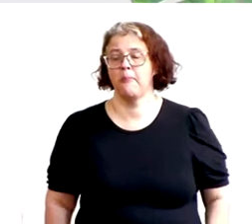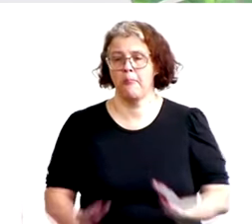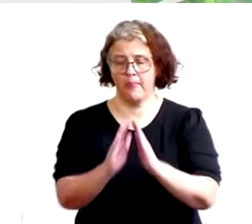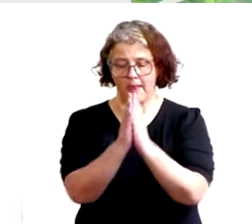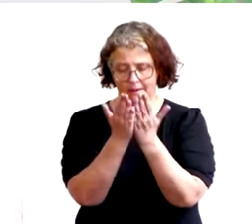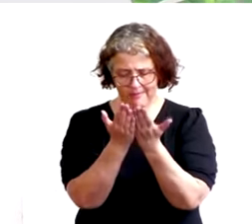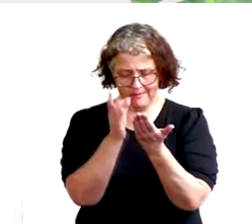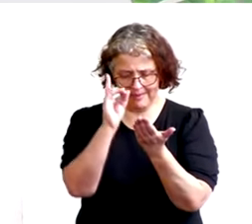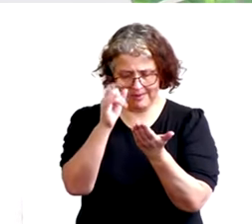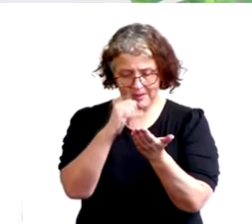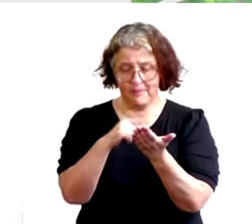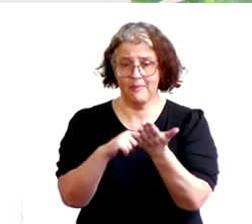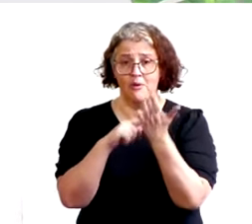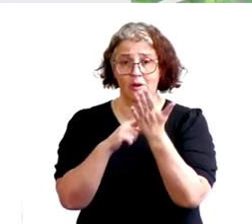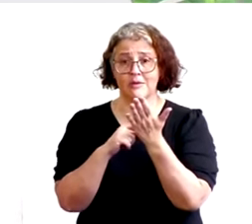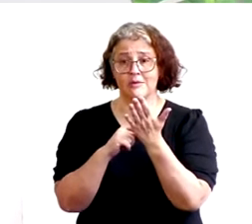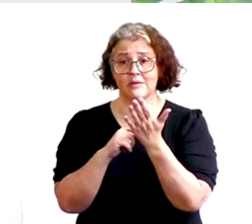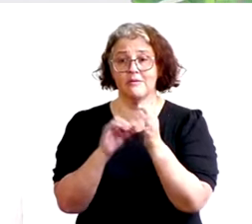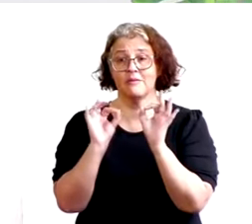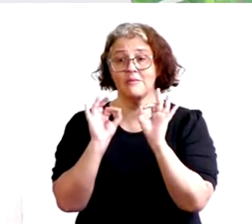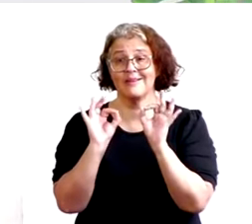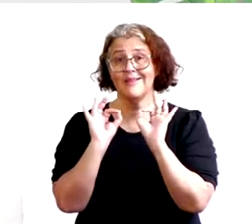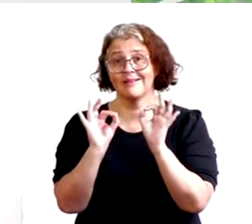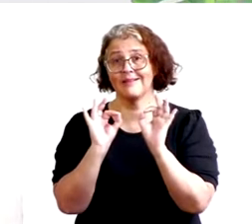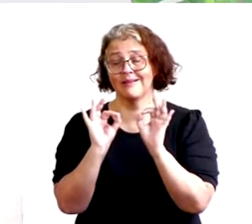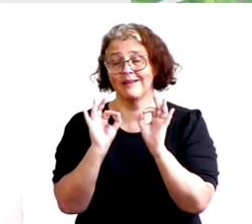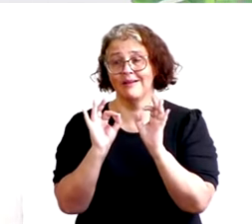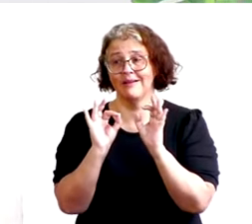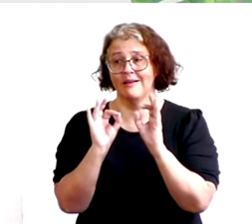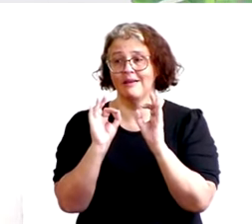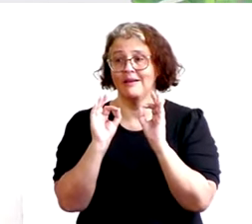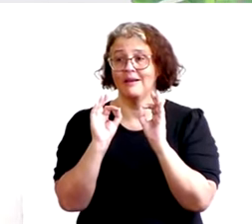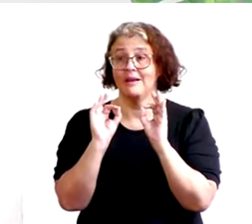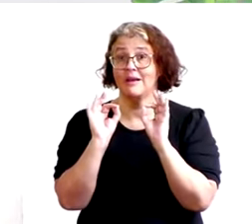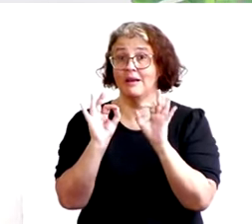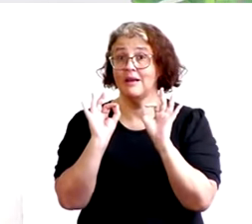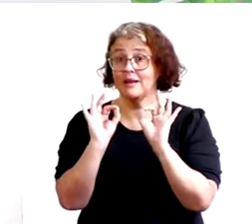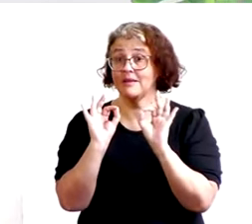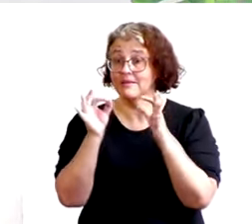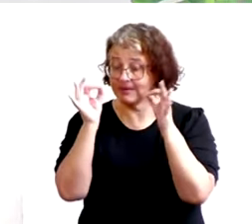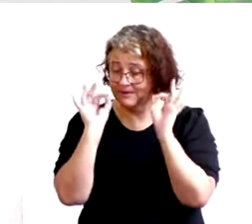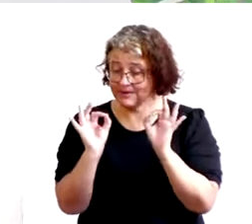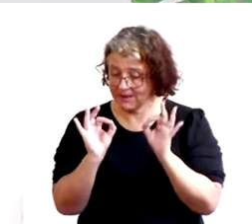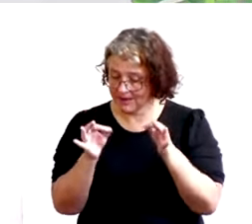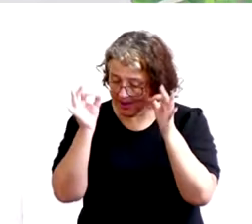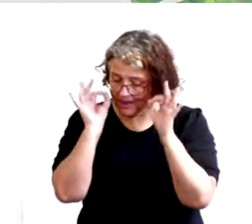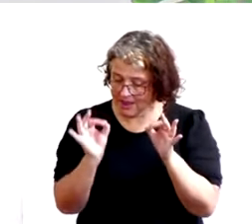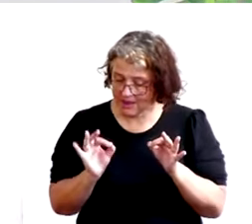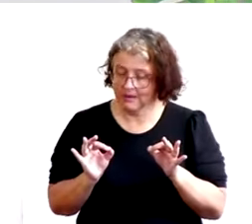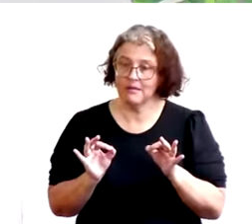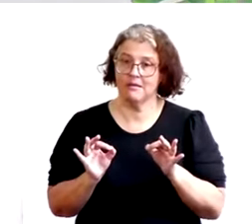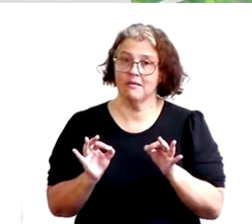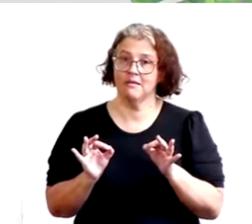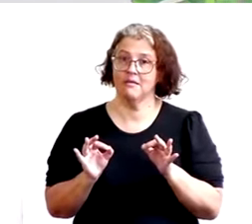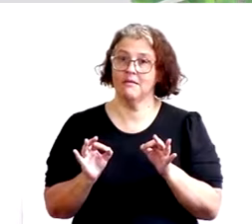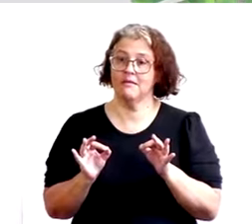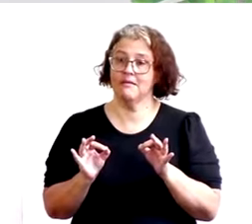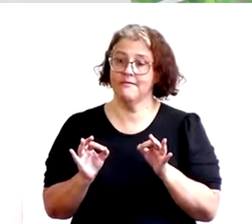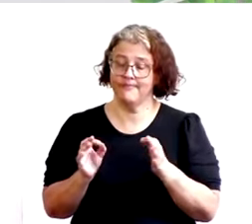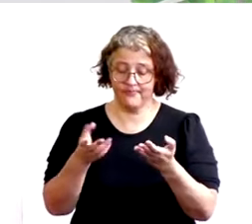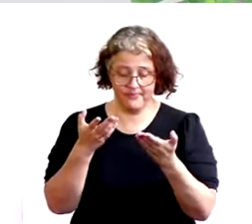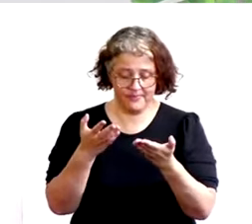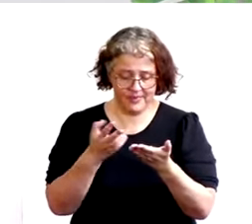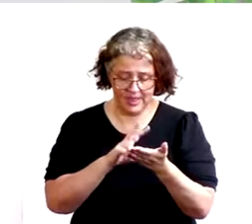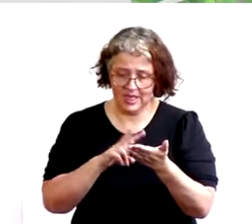clara e se elas não devessem estar na bíblia nós não estaríamos lendo não somente